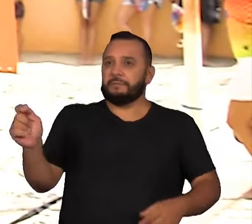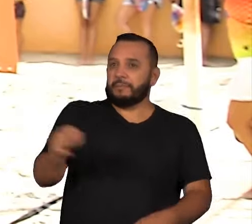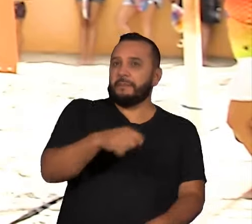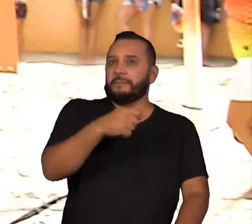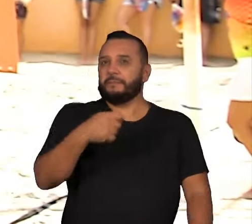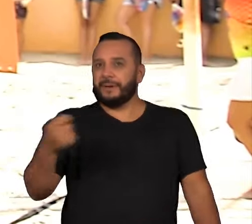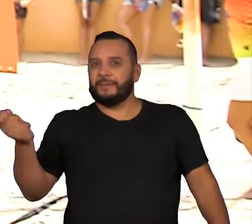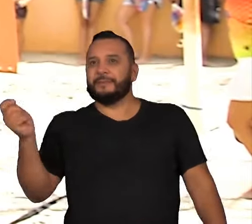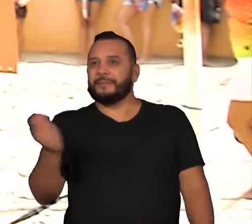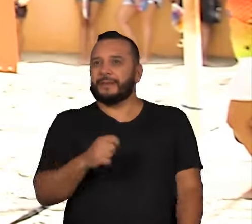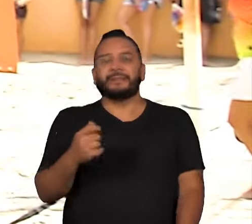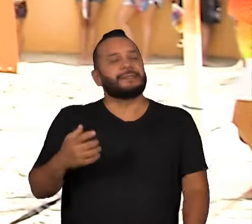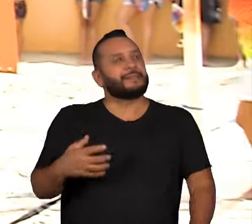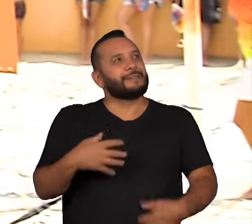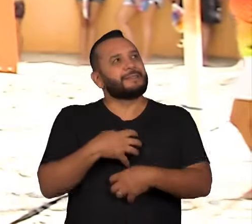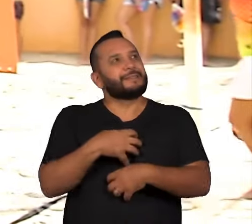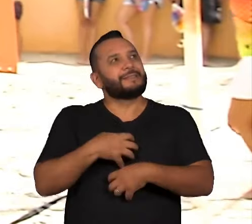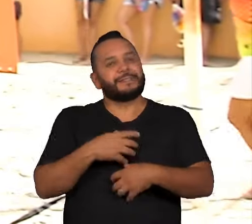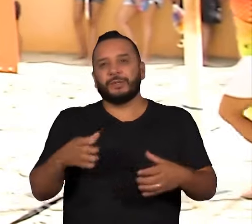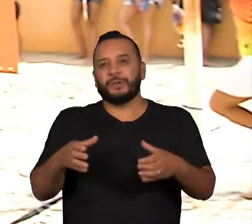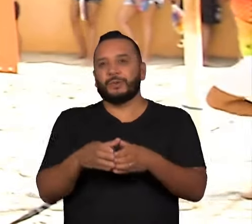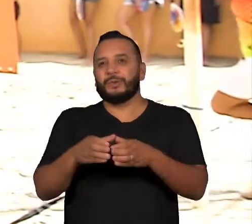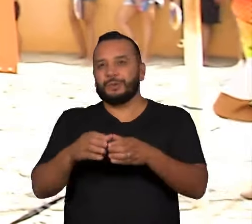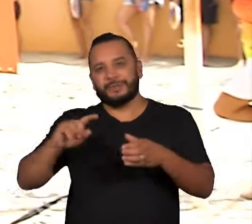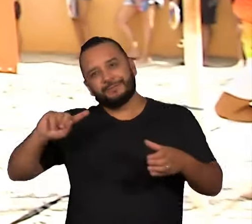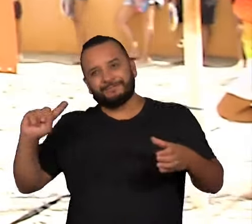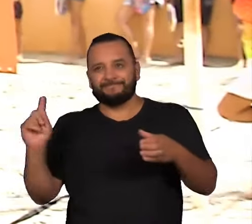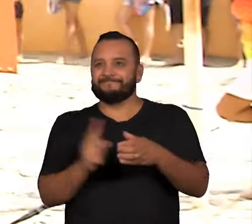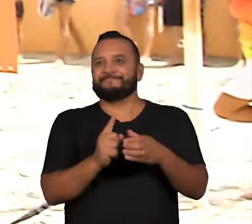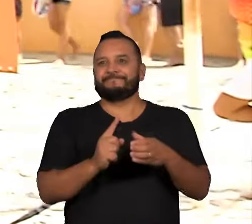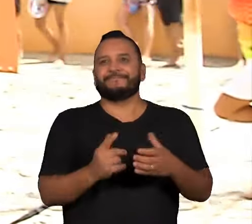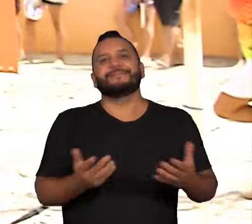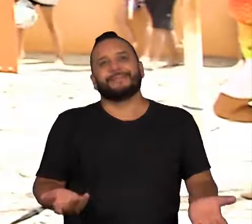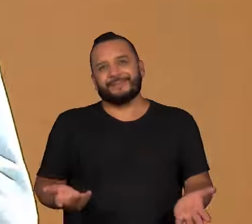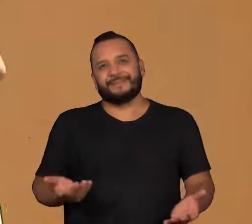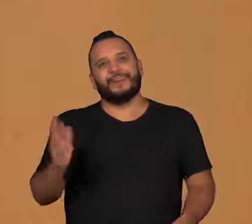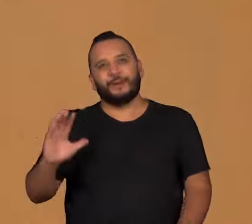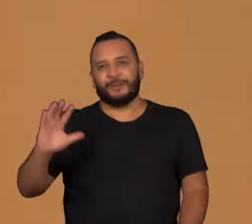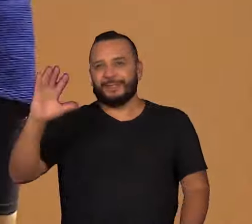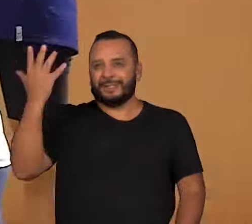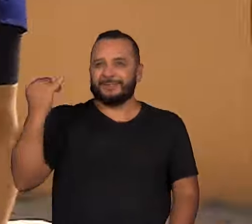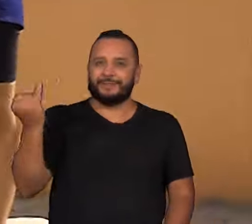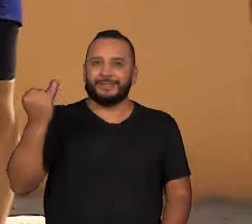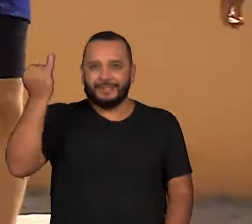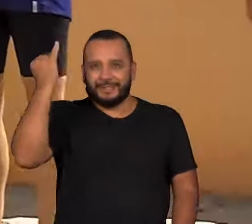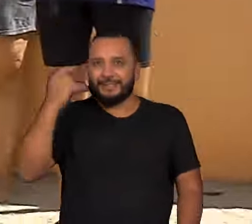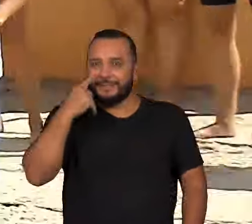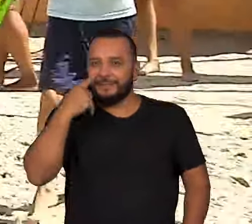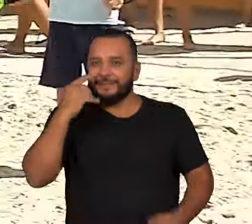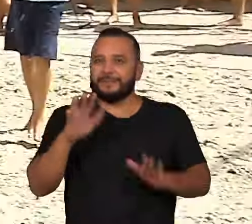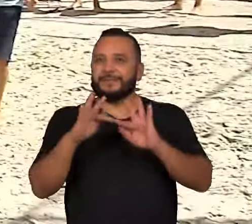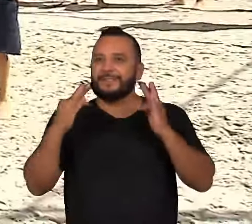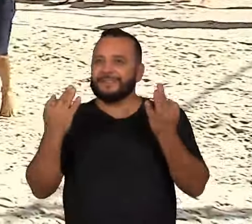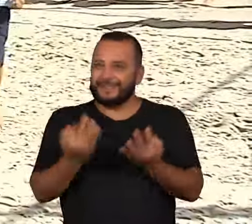possibilidade de se inserir dentro de um grupo. Que isso é o que acaba acontecendo. Por isso que você vê